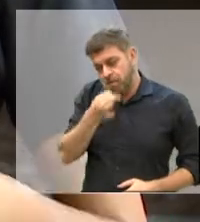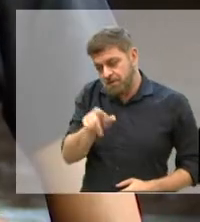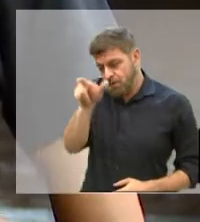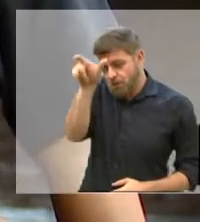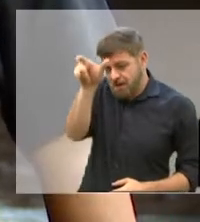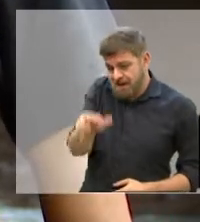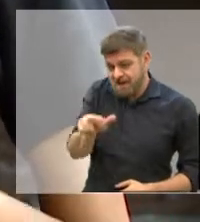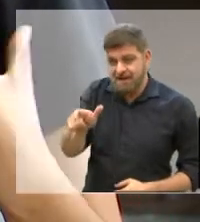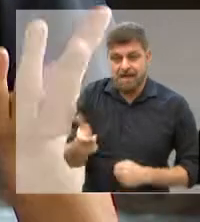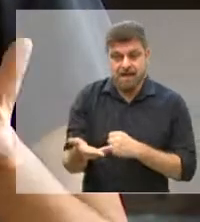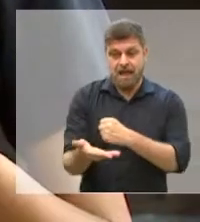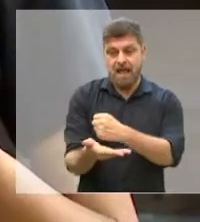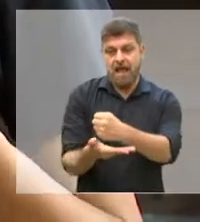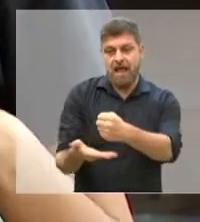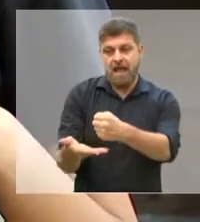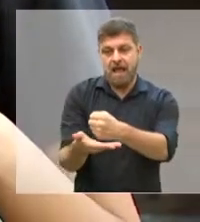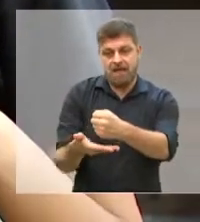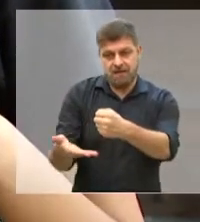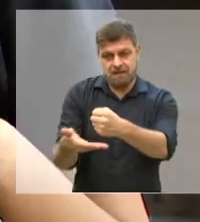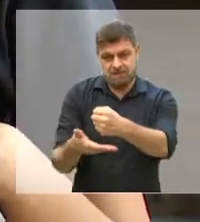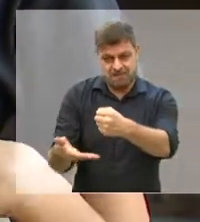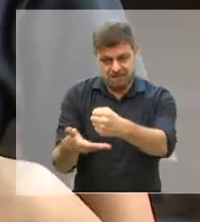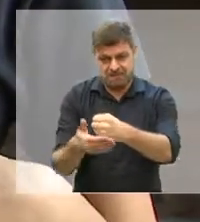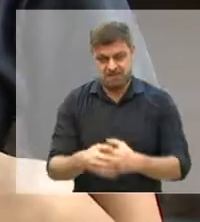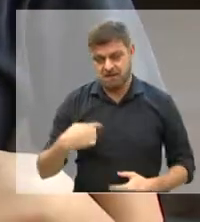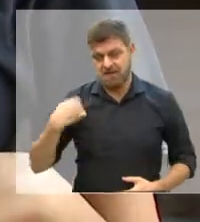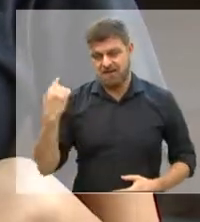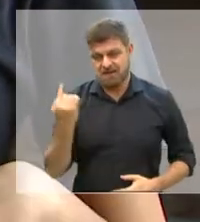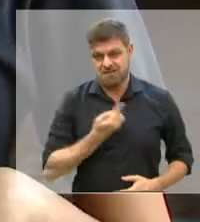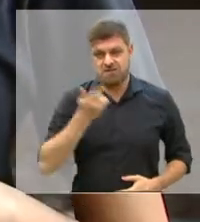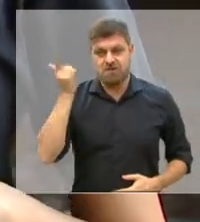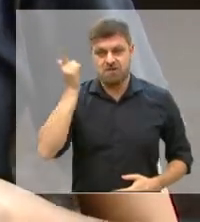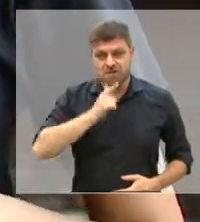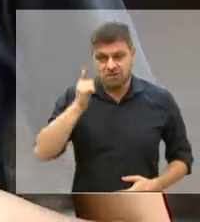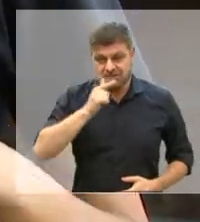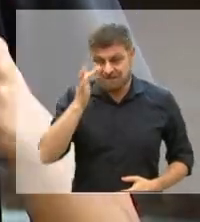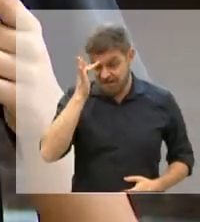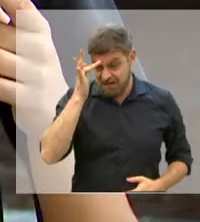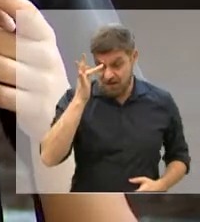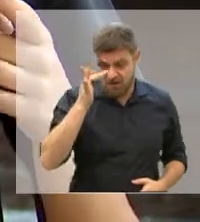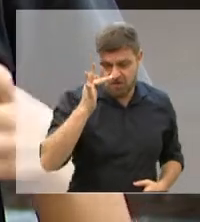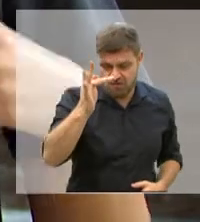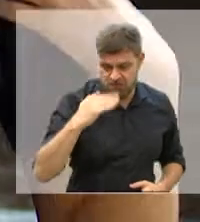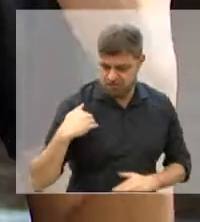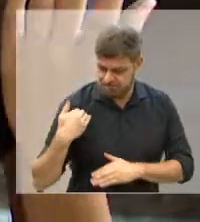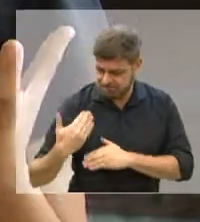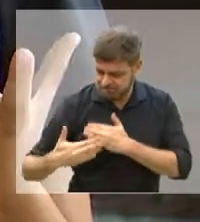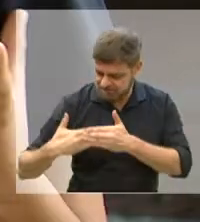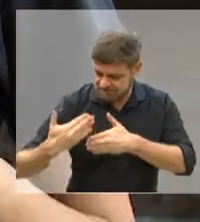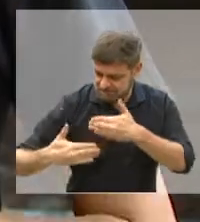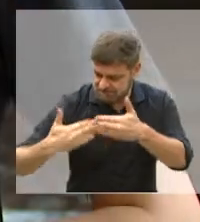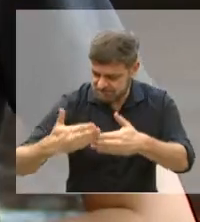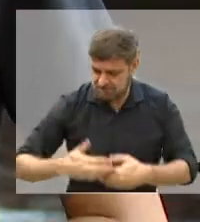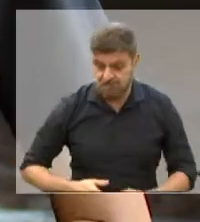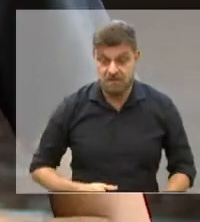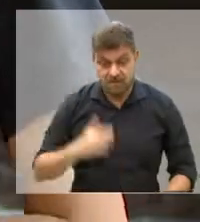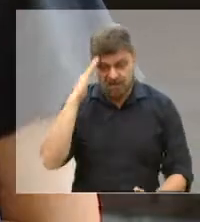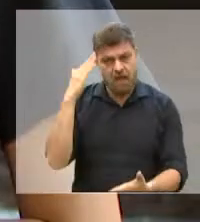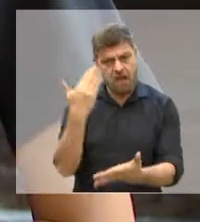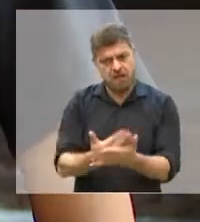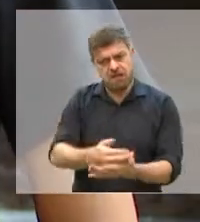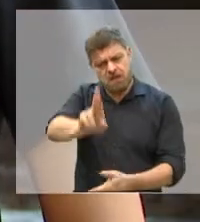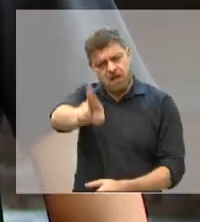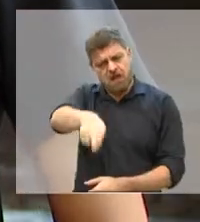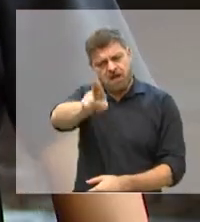aquela peça fundamental para que a gente possa crescer no nosso futuro e ter também uma razão para acreditar que o